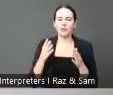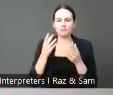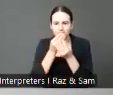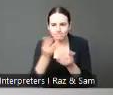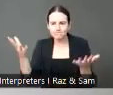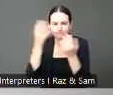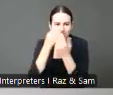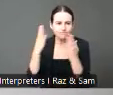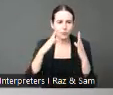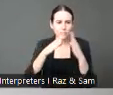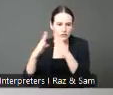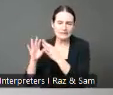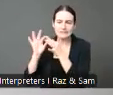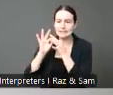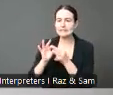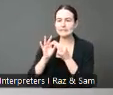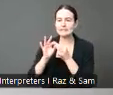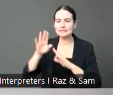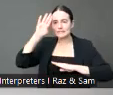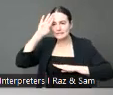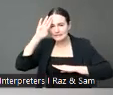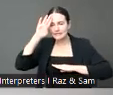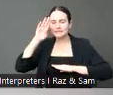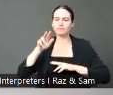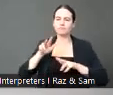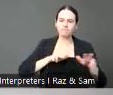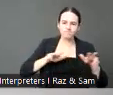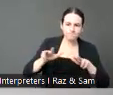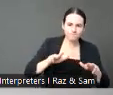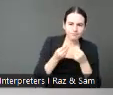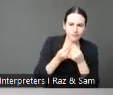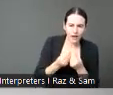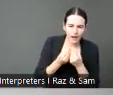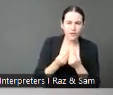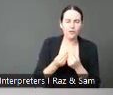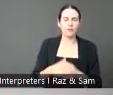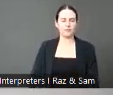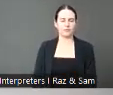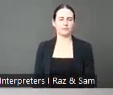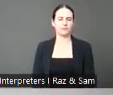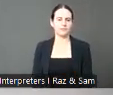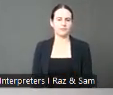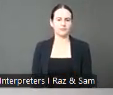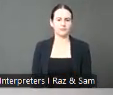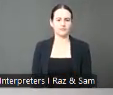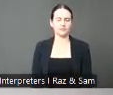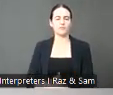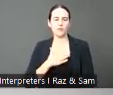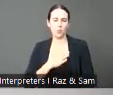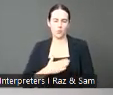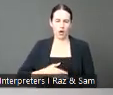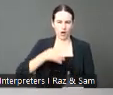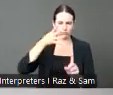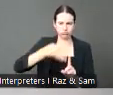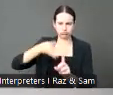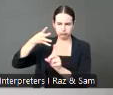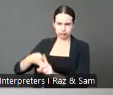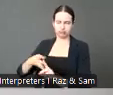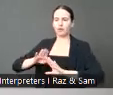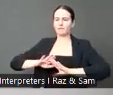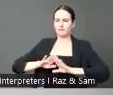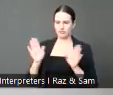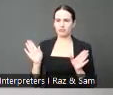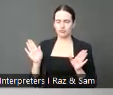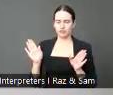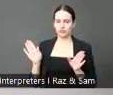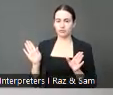mudança, eliminamos os componentes, aumentamos a sensibilização, estamos aumentando o diagnóstico,